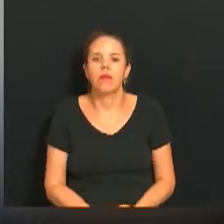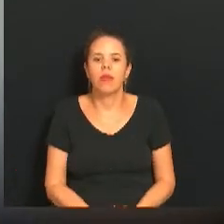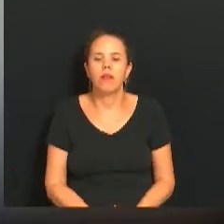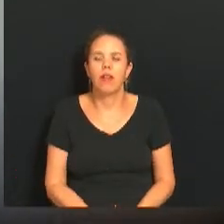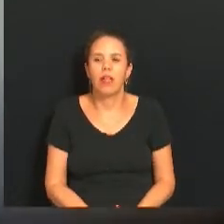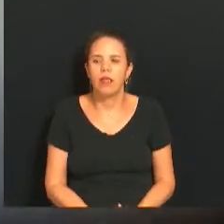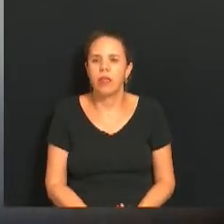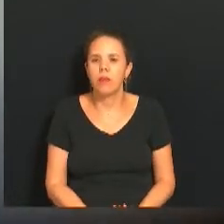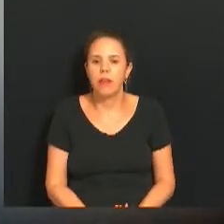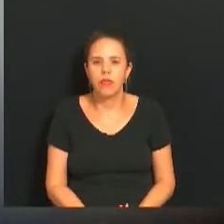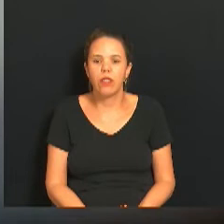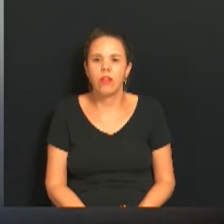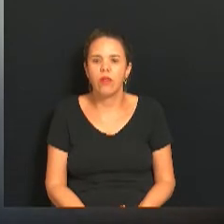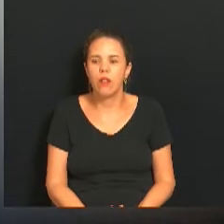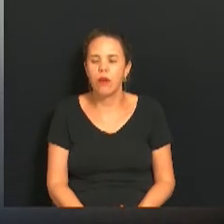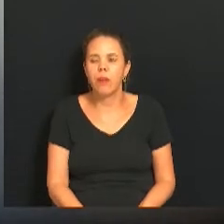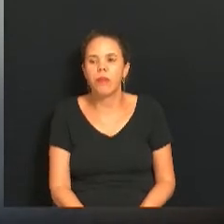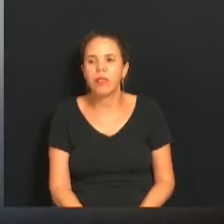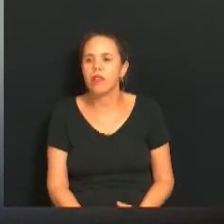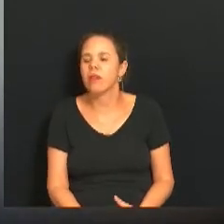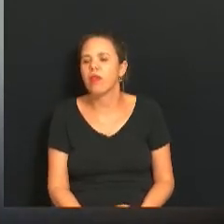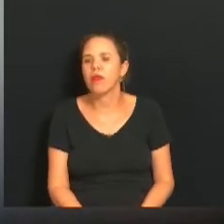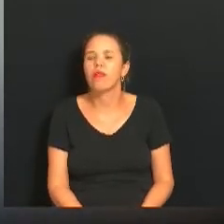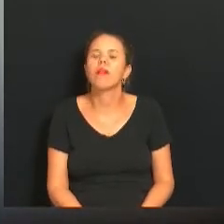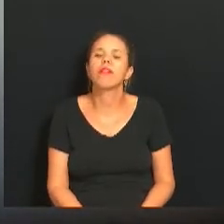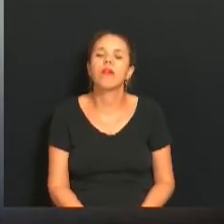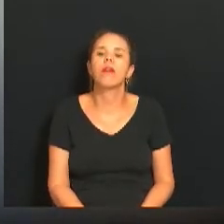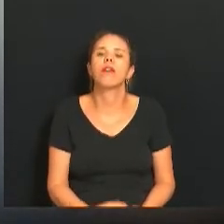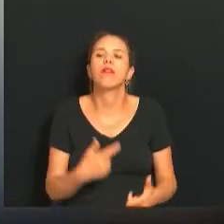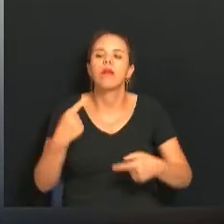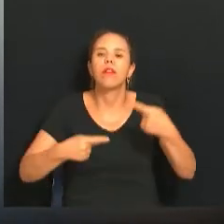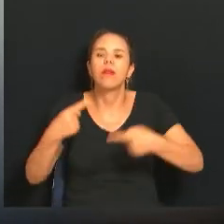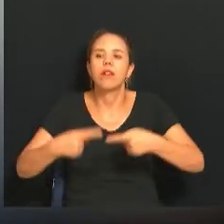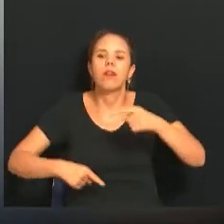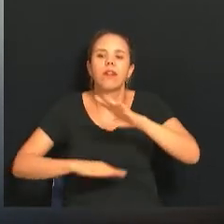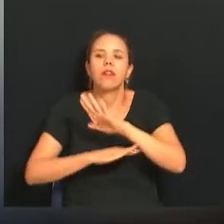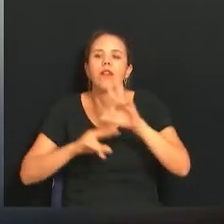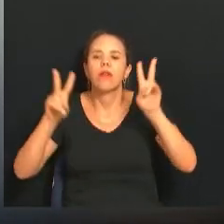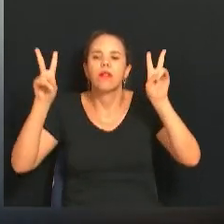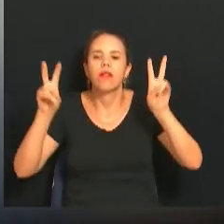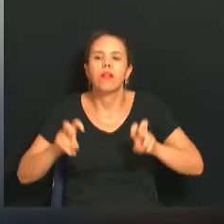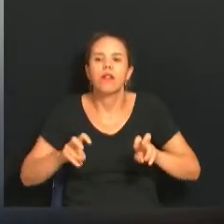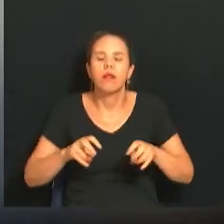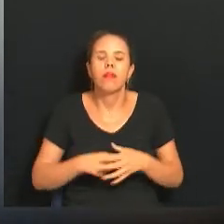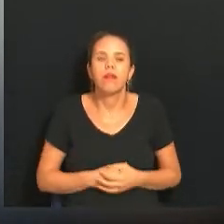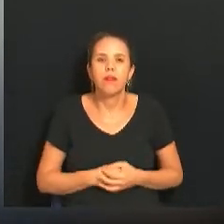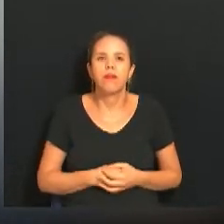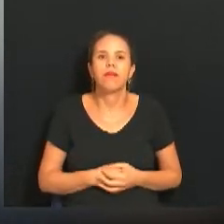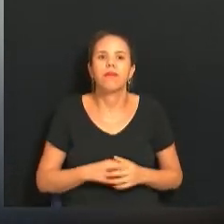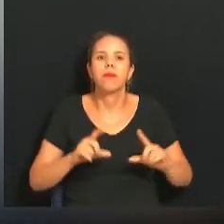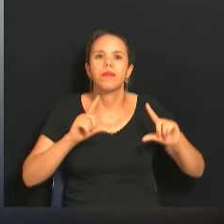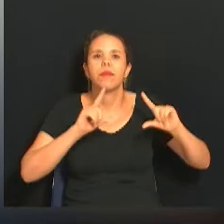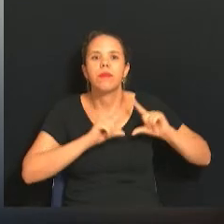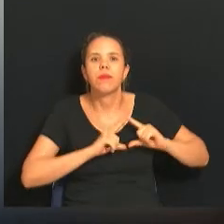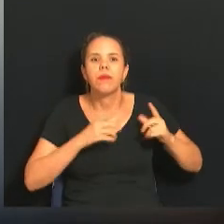com ele, tivemos uma discussão na Câmara sobre esses aspectos. A Defesa Civil